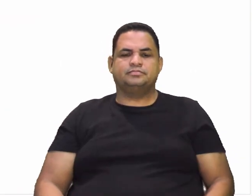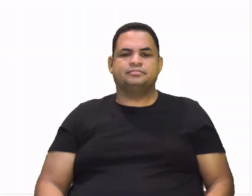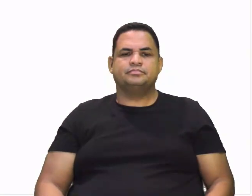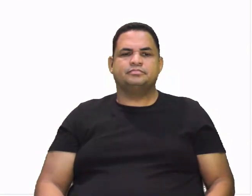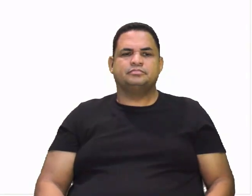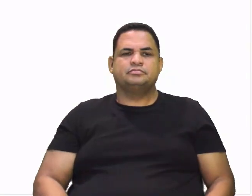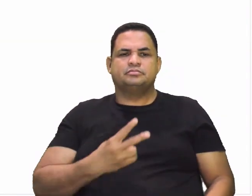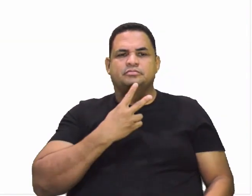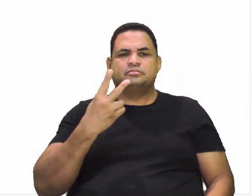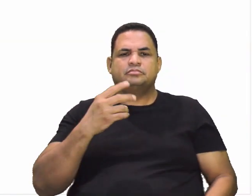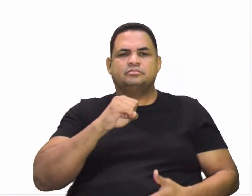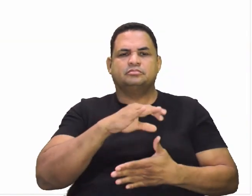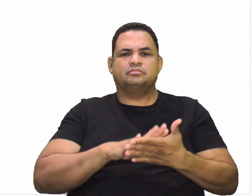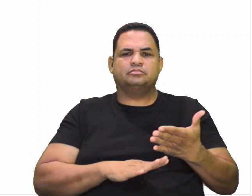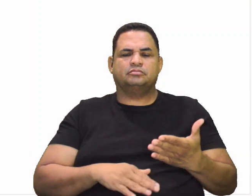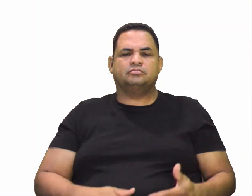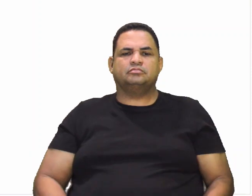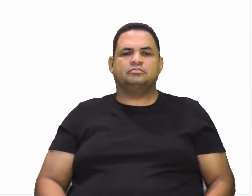Para a segunda.